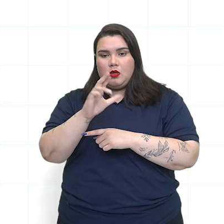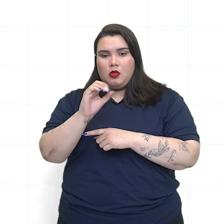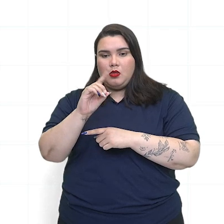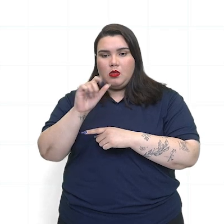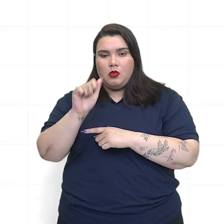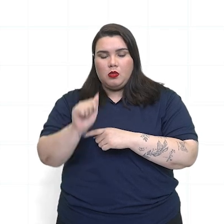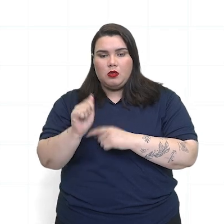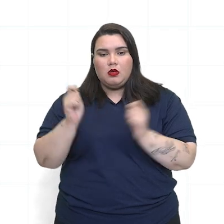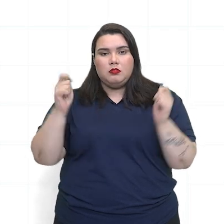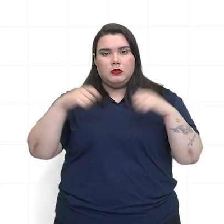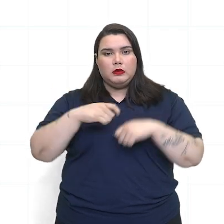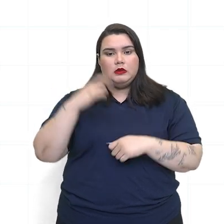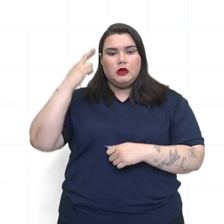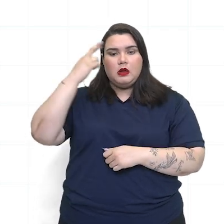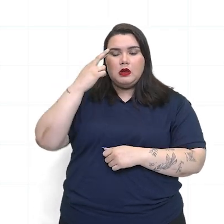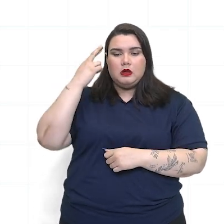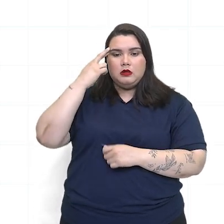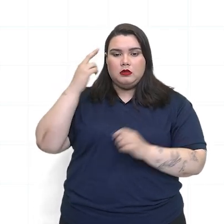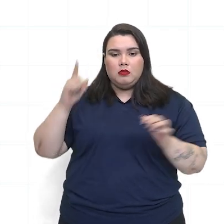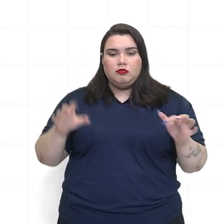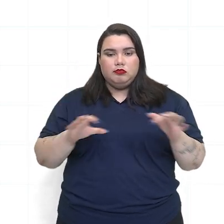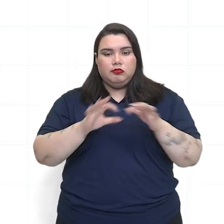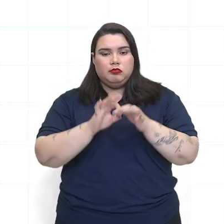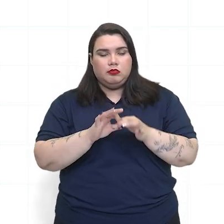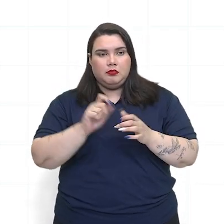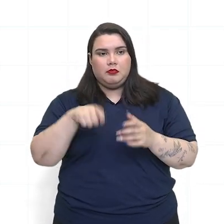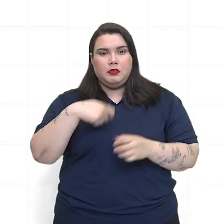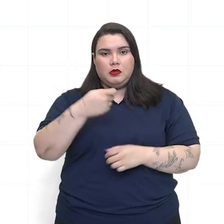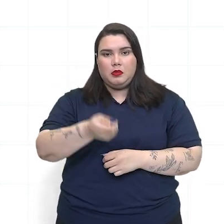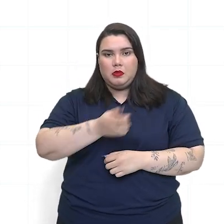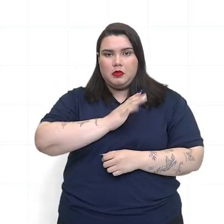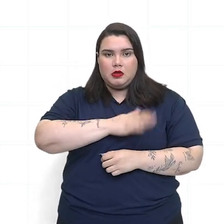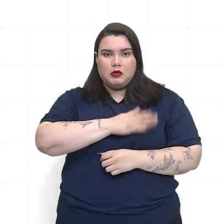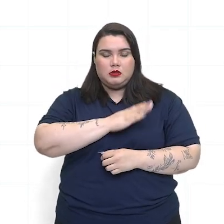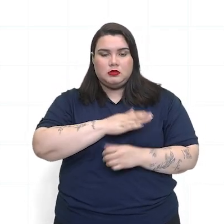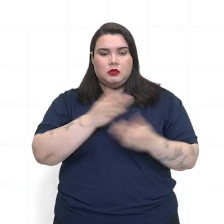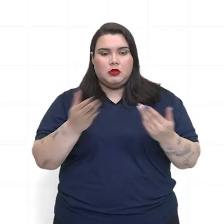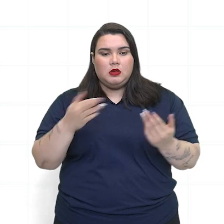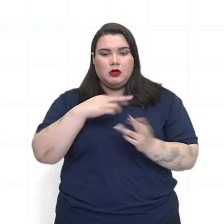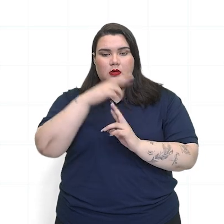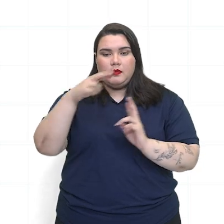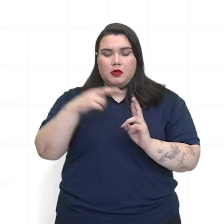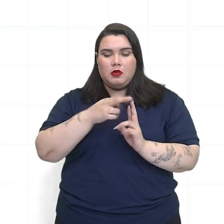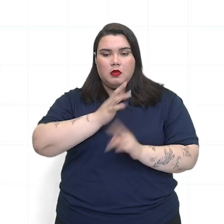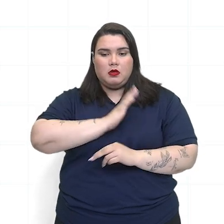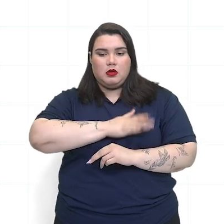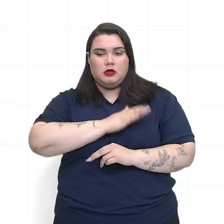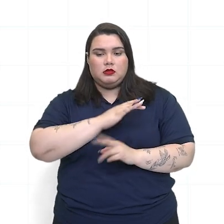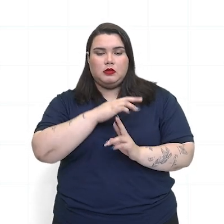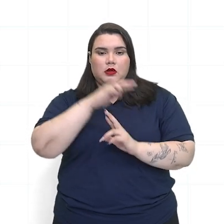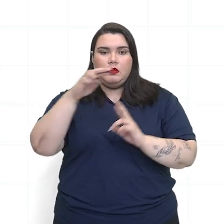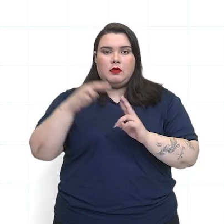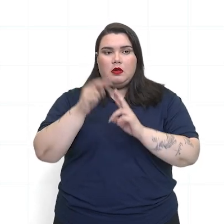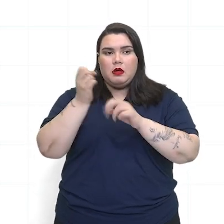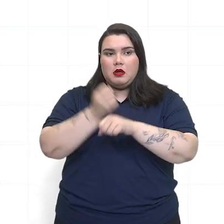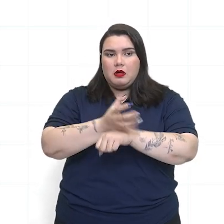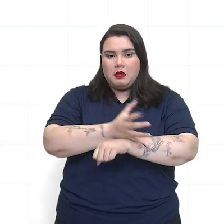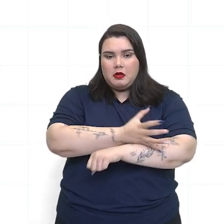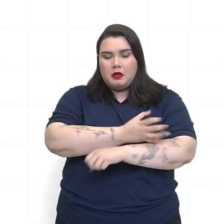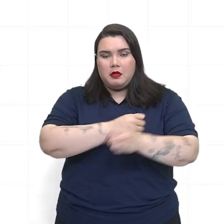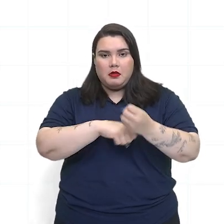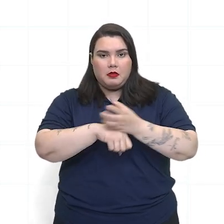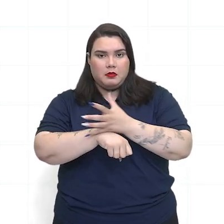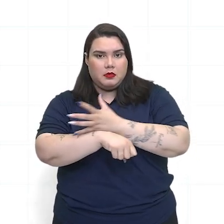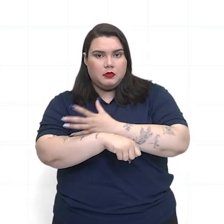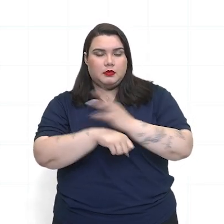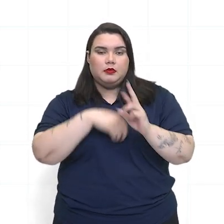chama coração. Então, observe que aqui está falando que é de emoção, porque quando se refere a coração, geralmente a gente está fazendo